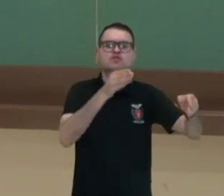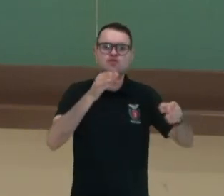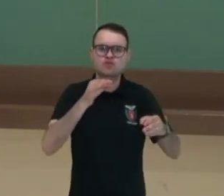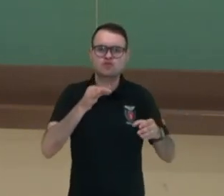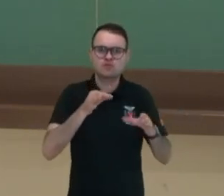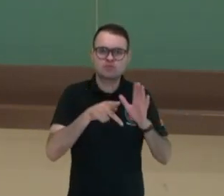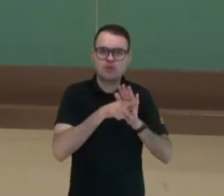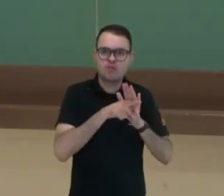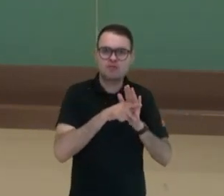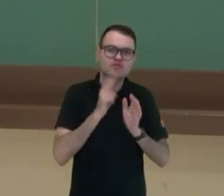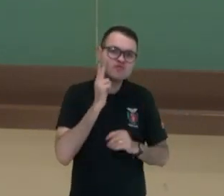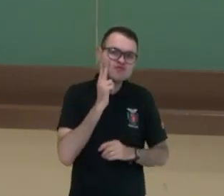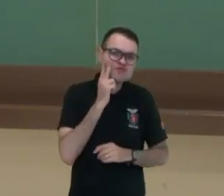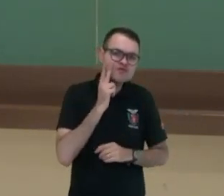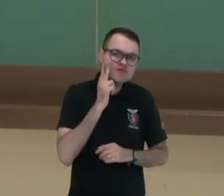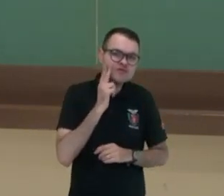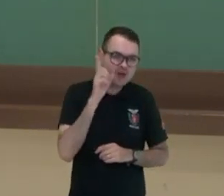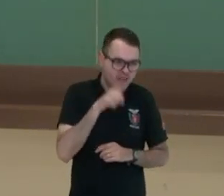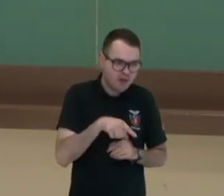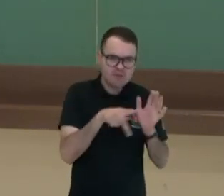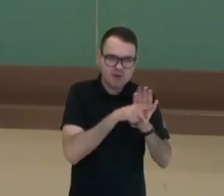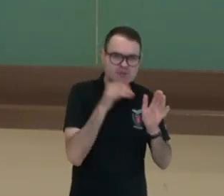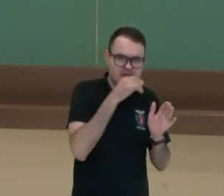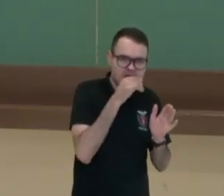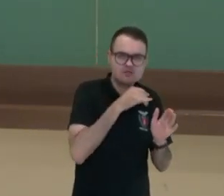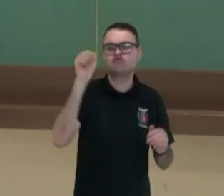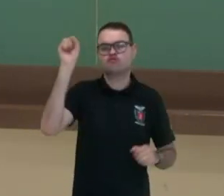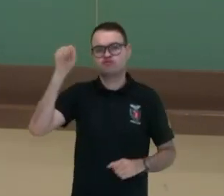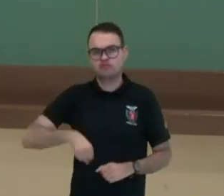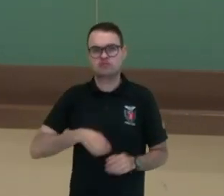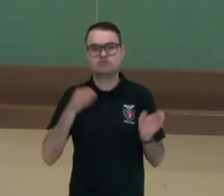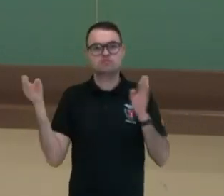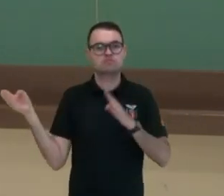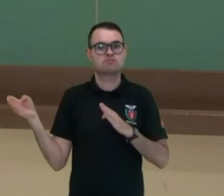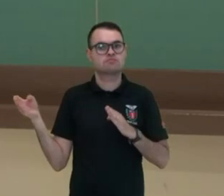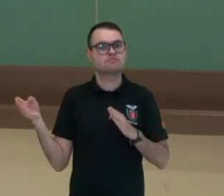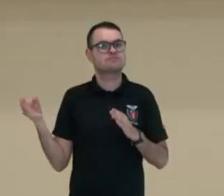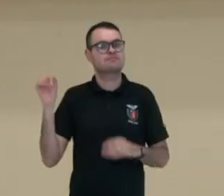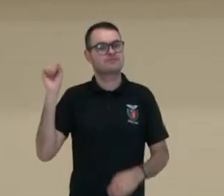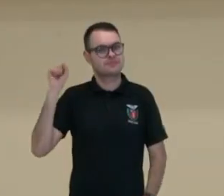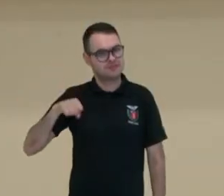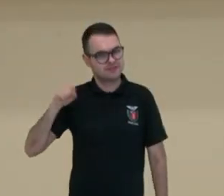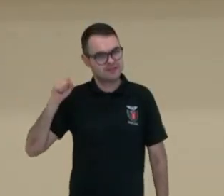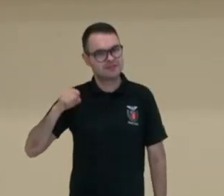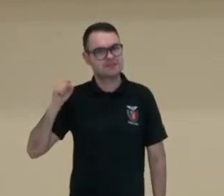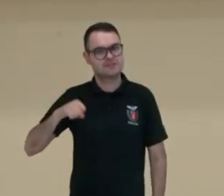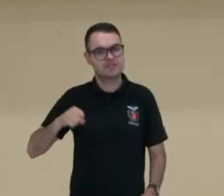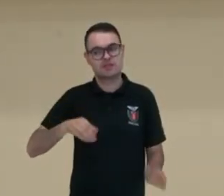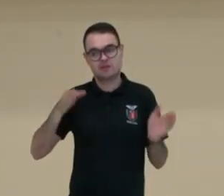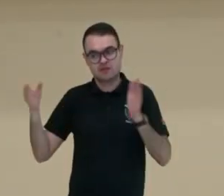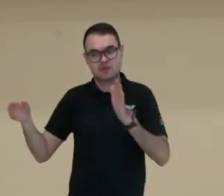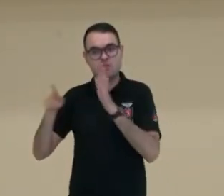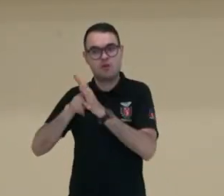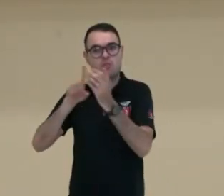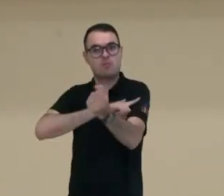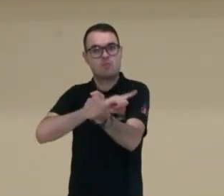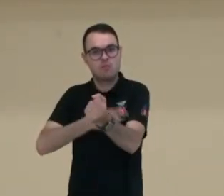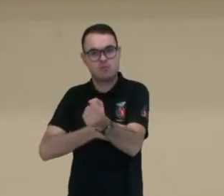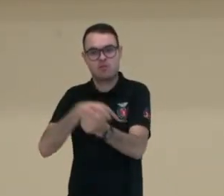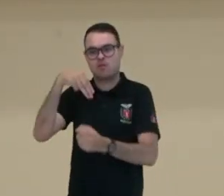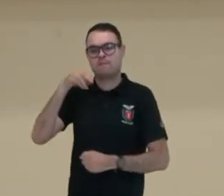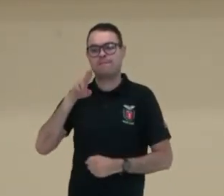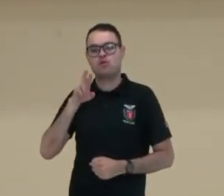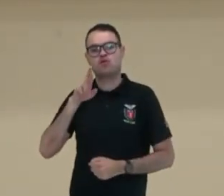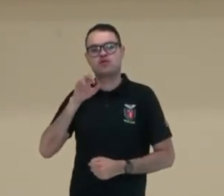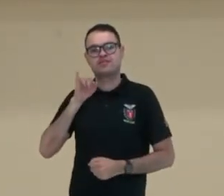do Mergulhão, é os italianos, né? Sim. E do lado? A colônia Murici, dos poloneses. Olha